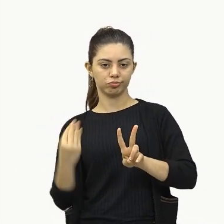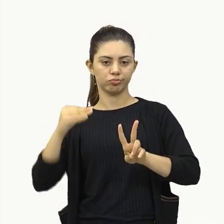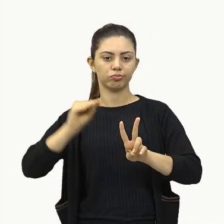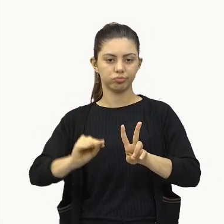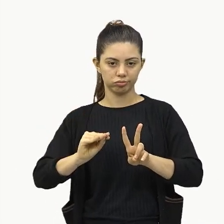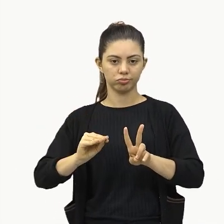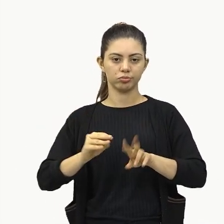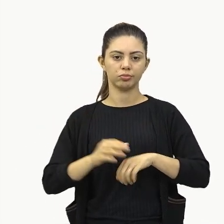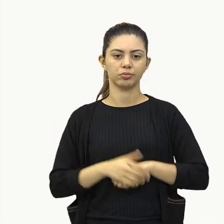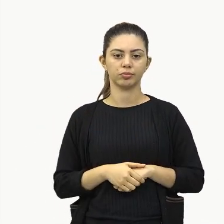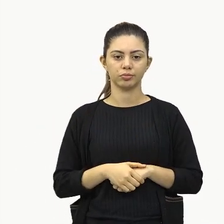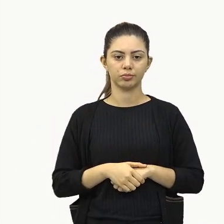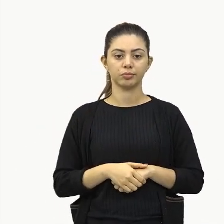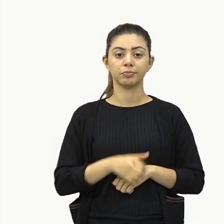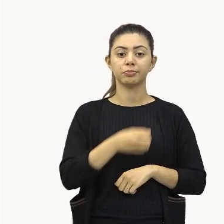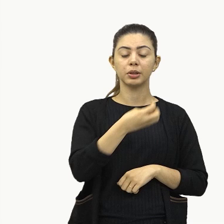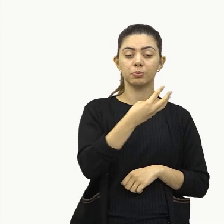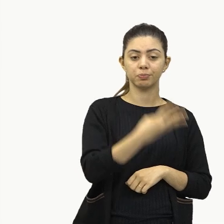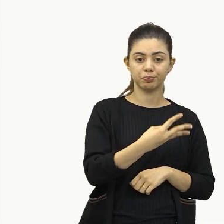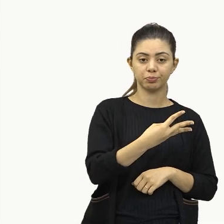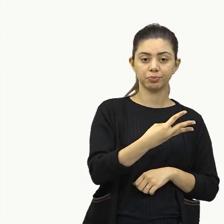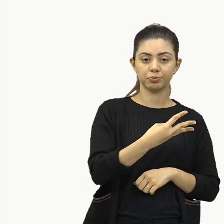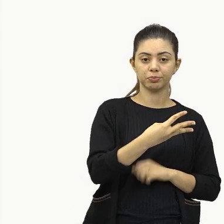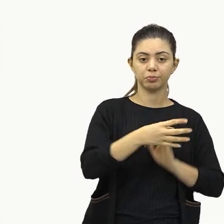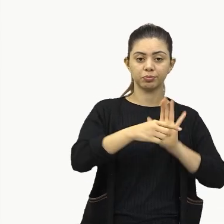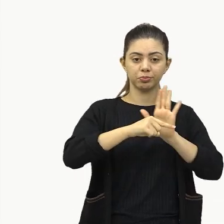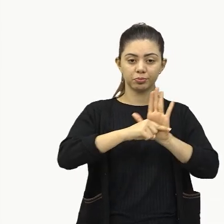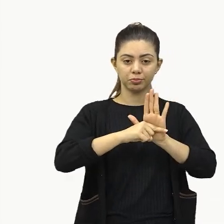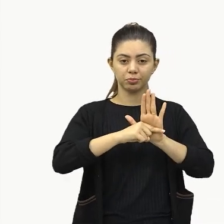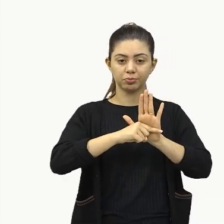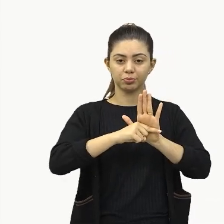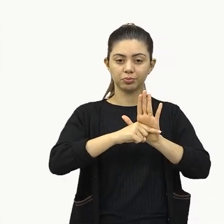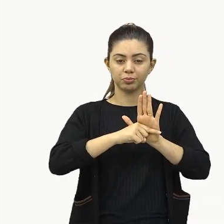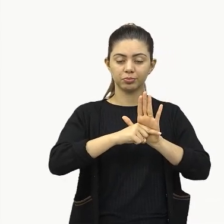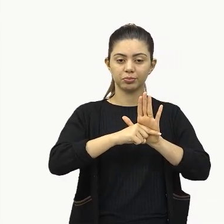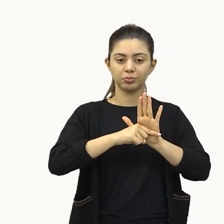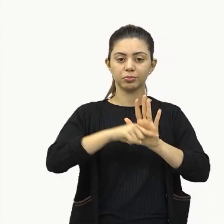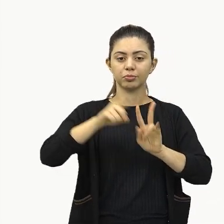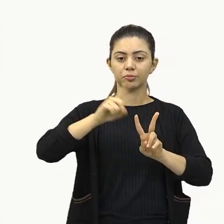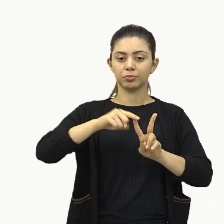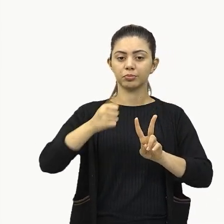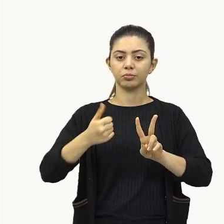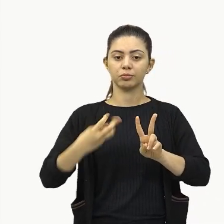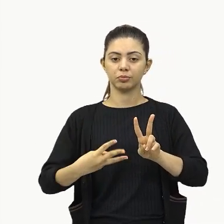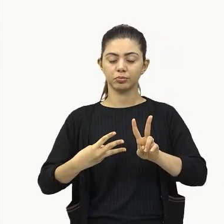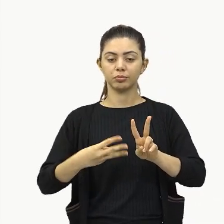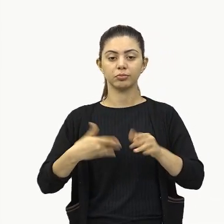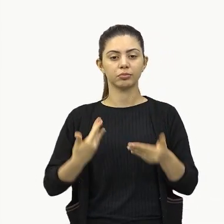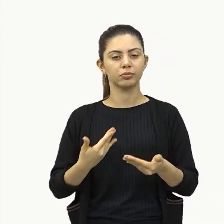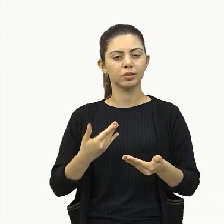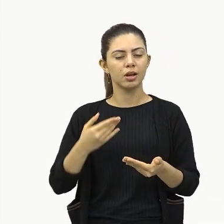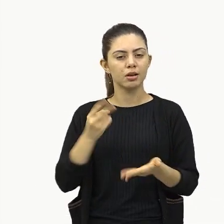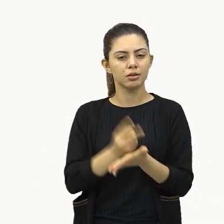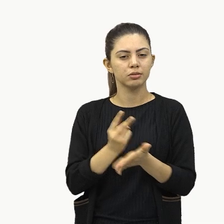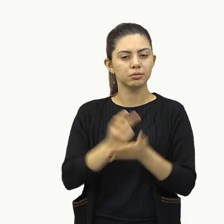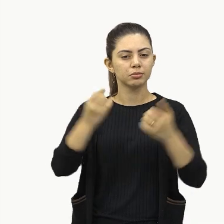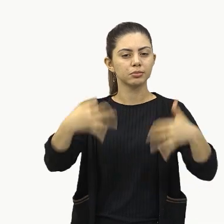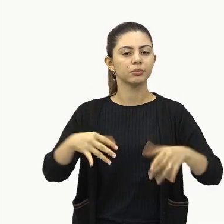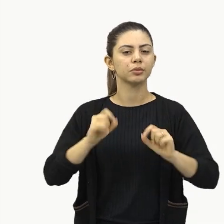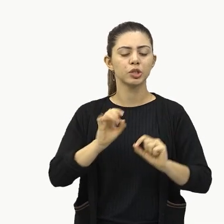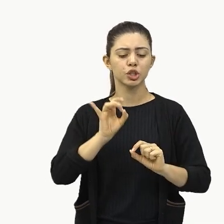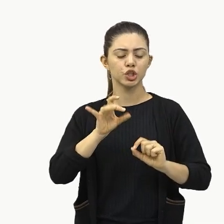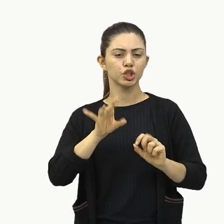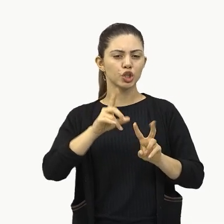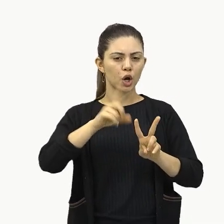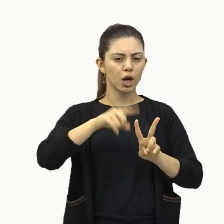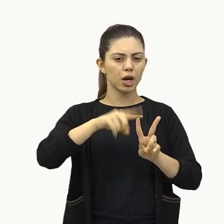13. 3 menos essa raiz. O que vem sendo dito para você aqui? Quando aparece só a